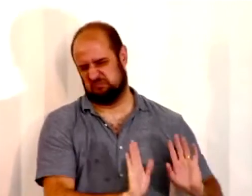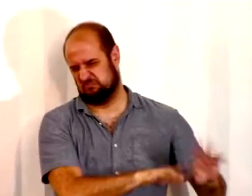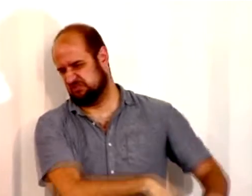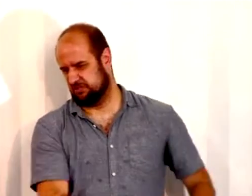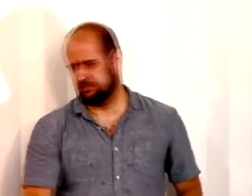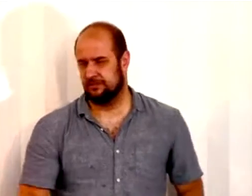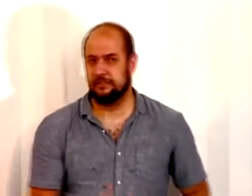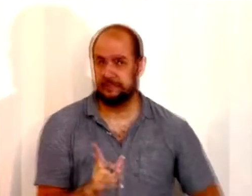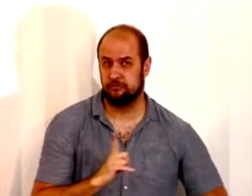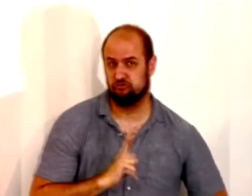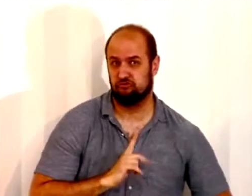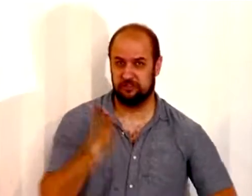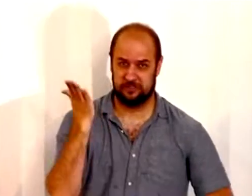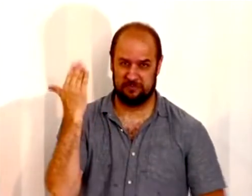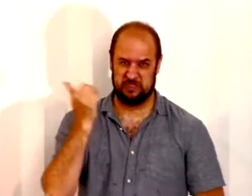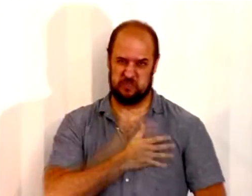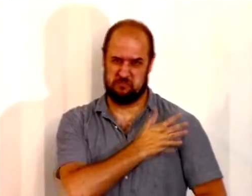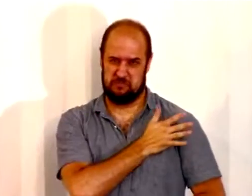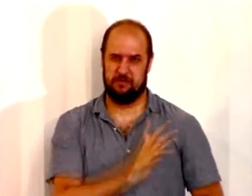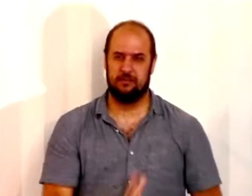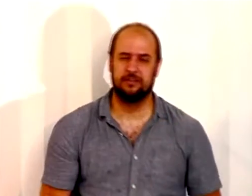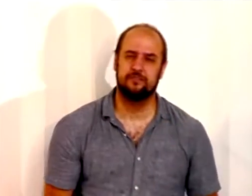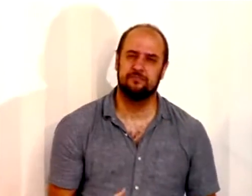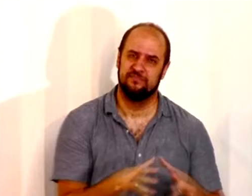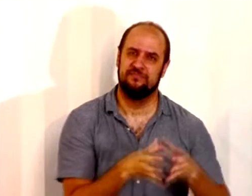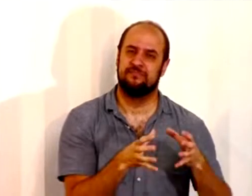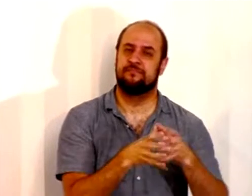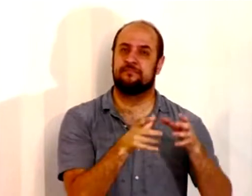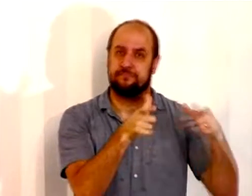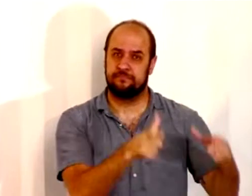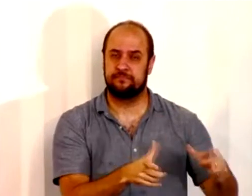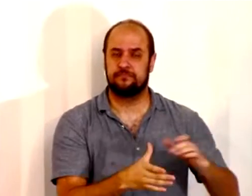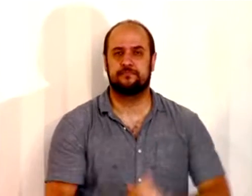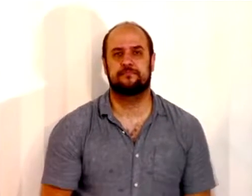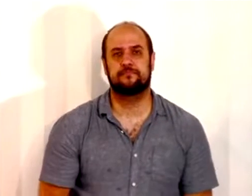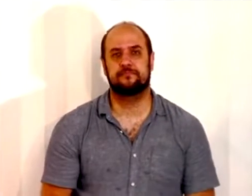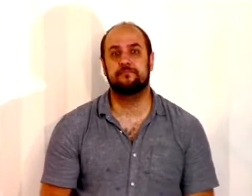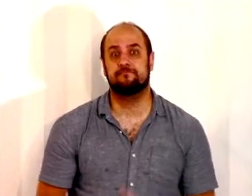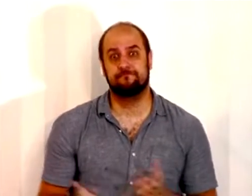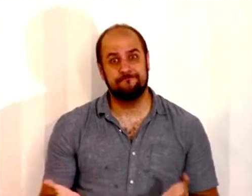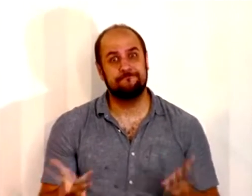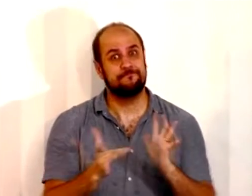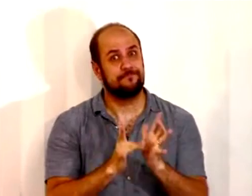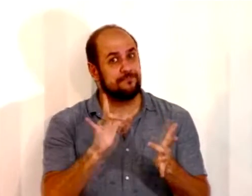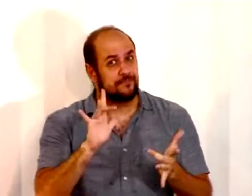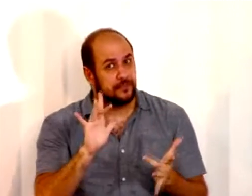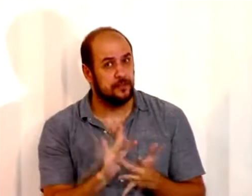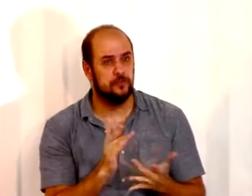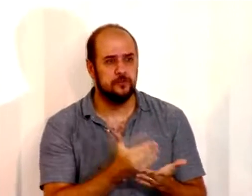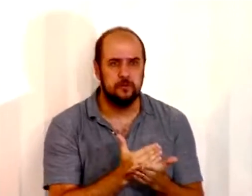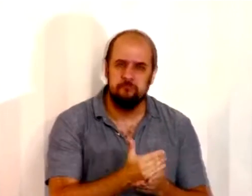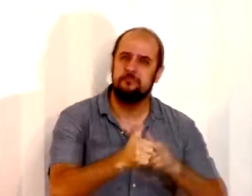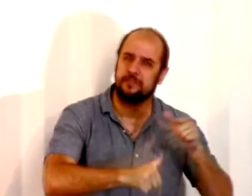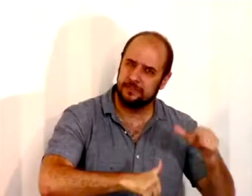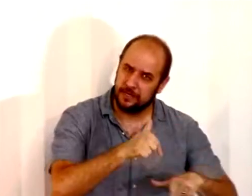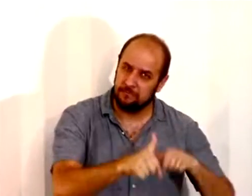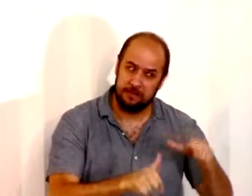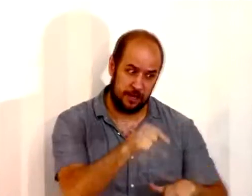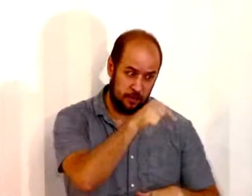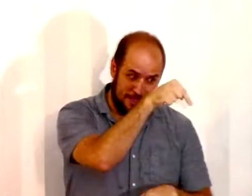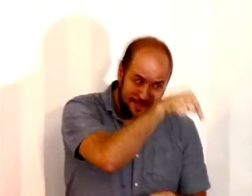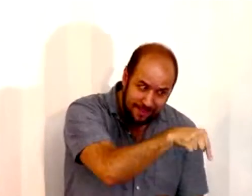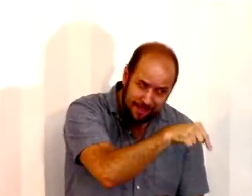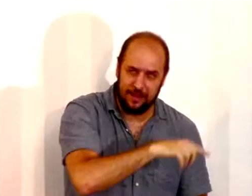já havia uma discriminação em relação a esta região. O Senhor Jesus, quando inicia então o seu ministério terreno